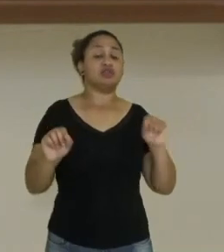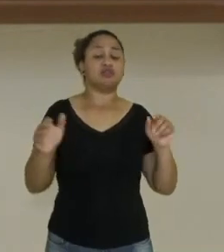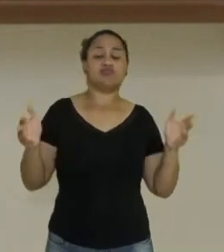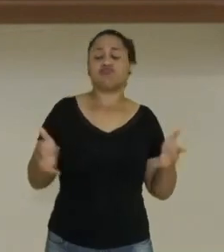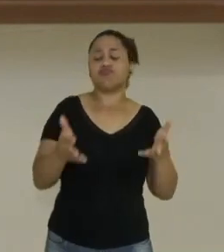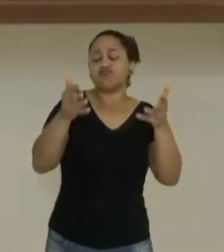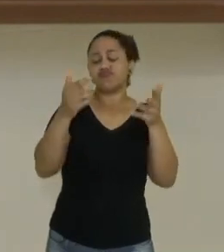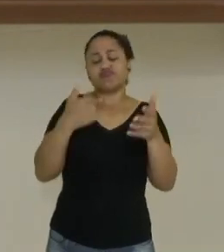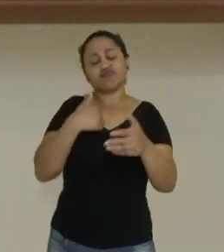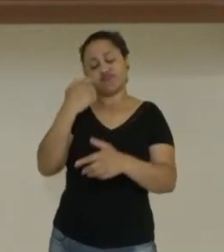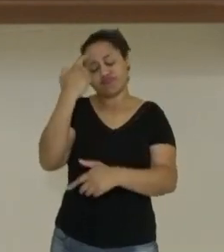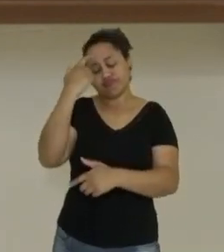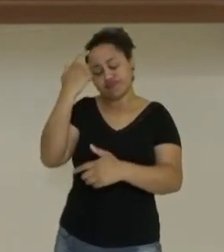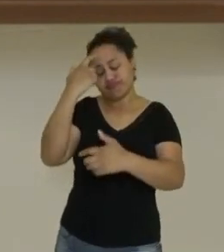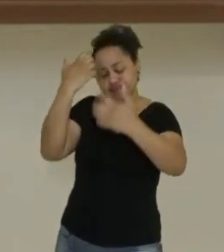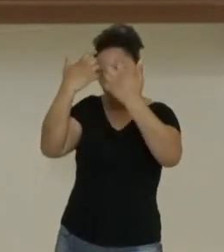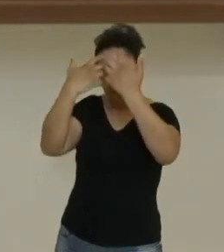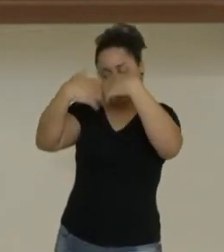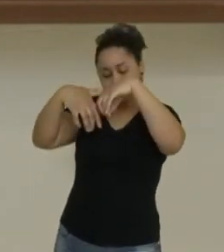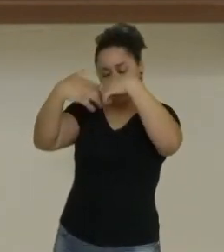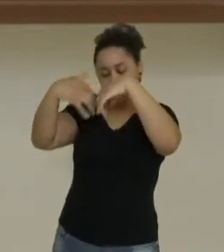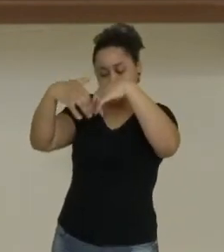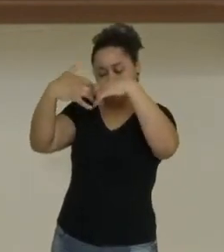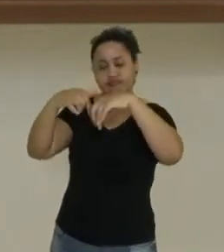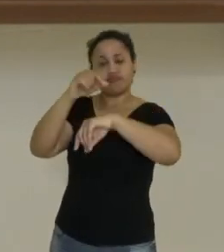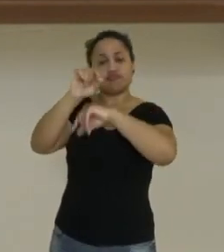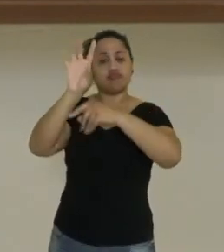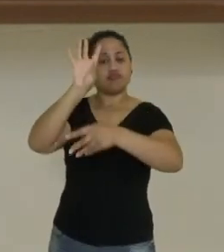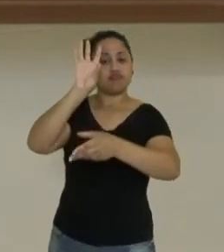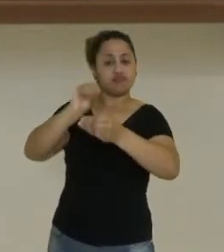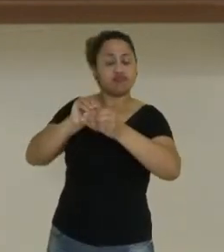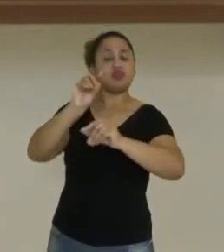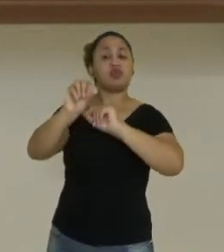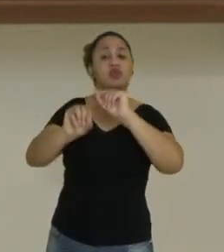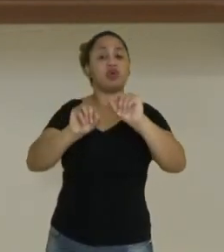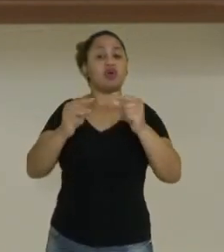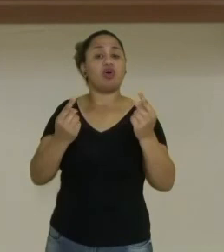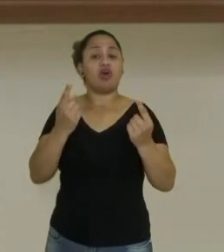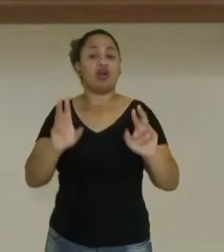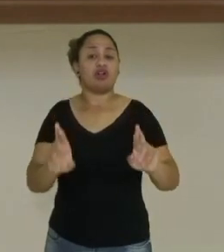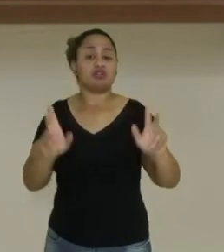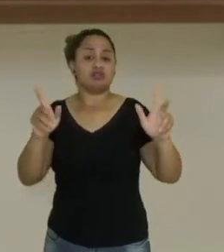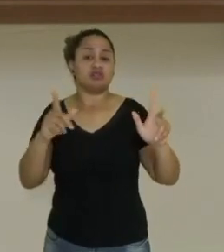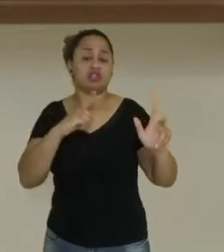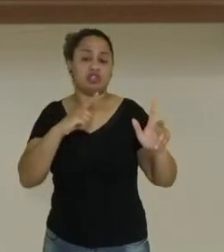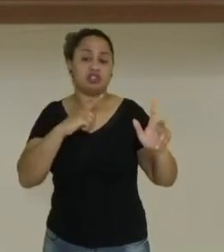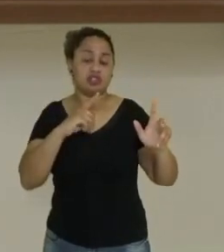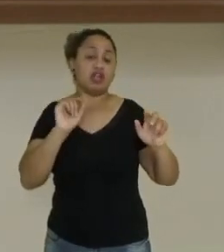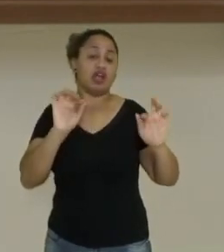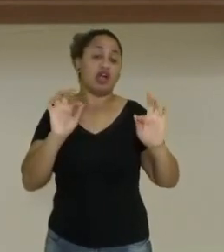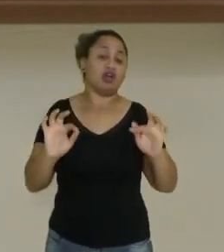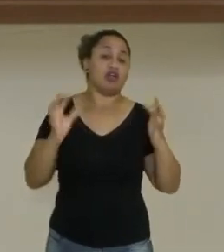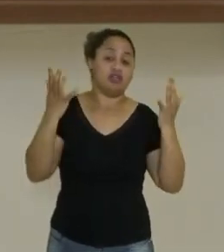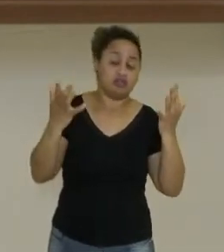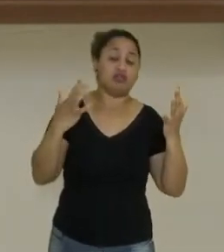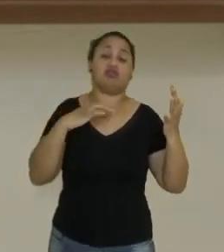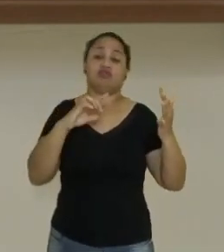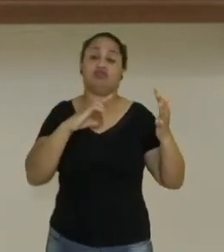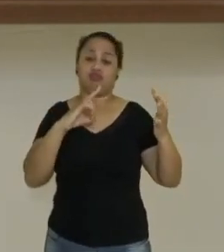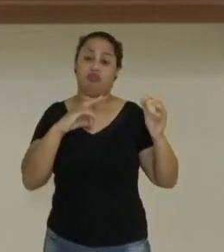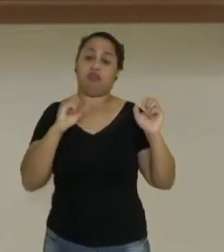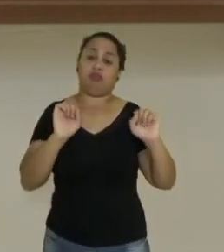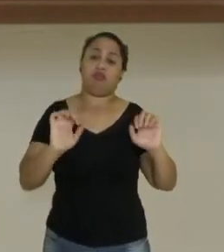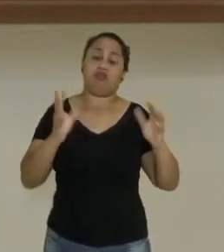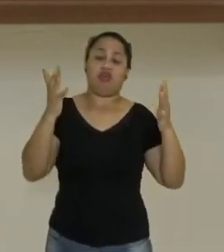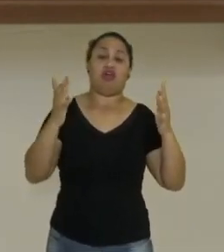instigando aí você a realmente identificar essa diferença, que é um fenômeno aleatório e que